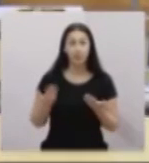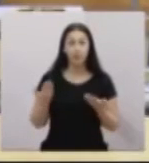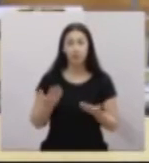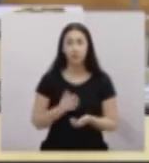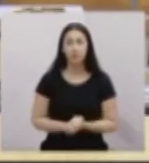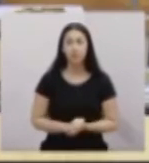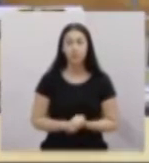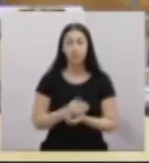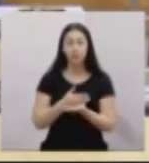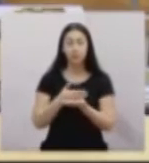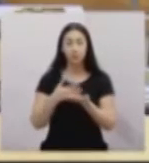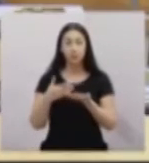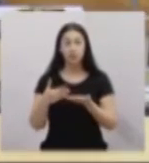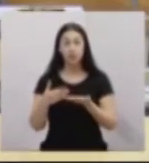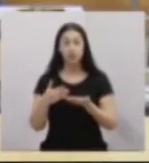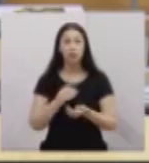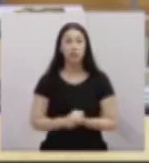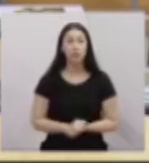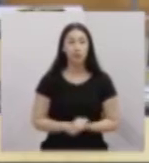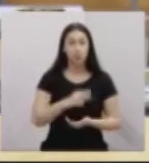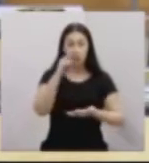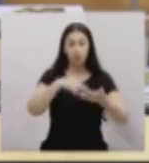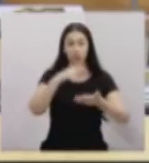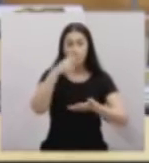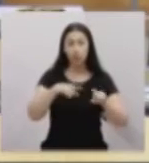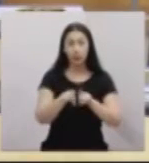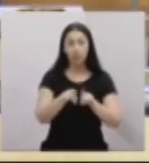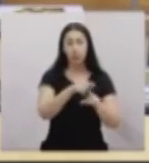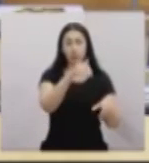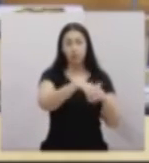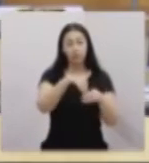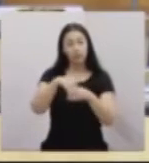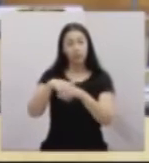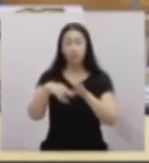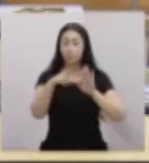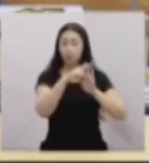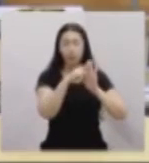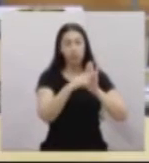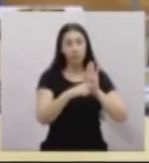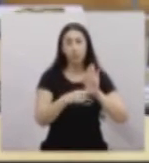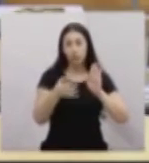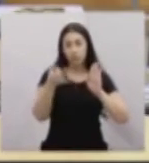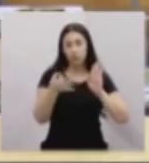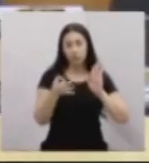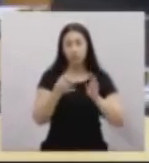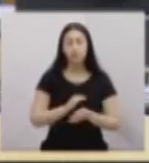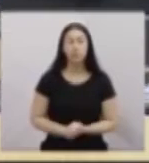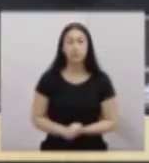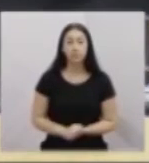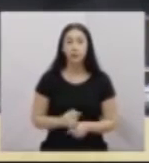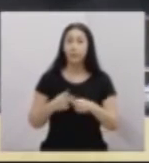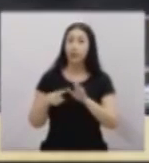passaremos a fase da sessão ordinária, em que serão lidos e votados conforme os disciplinados e o expediente dos vereadores.